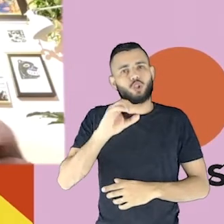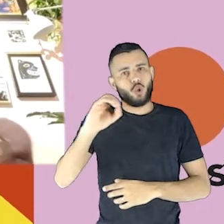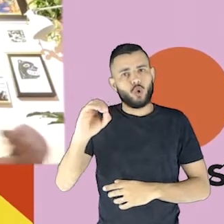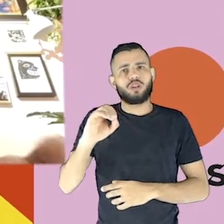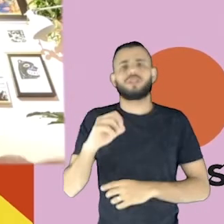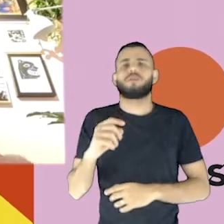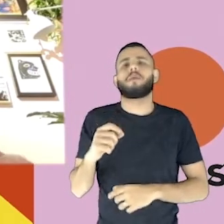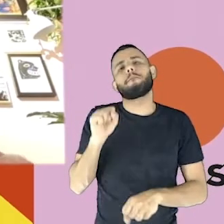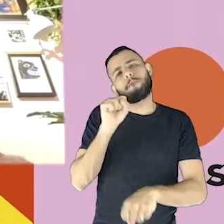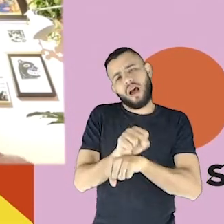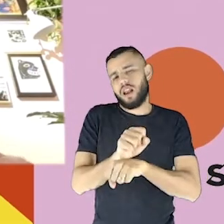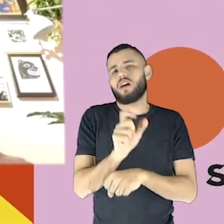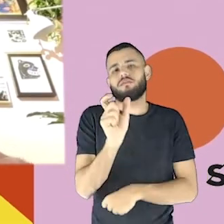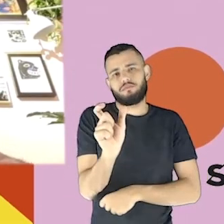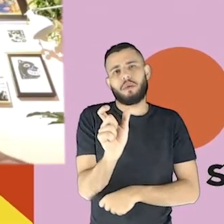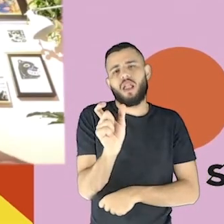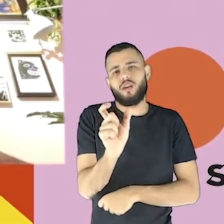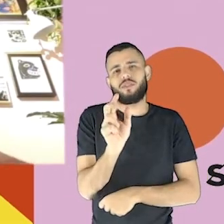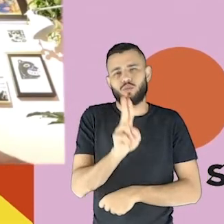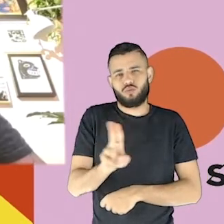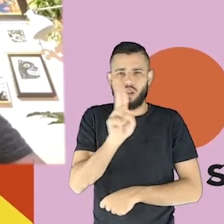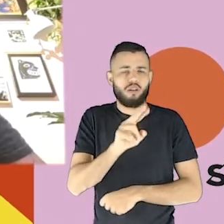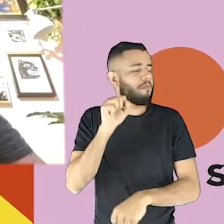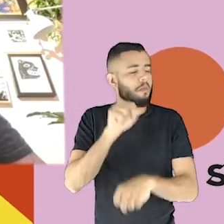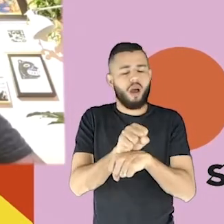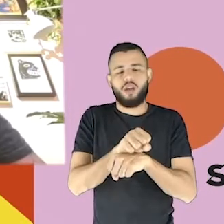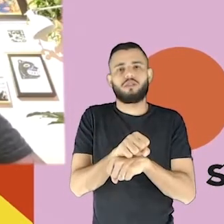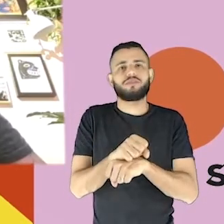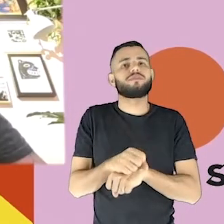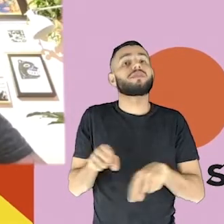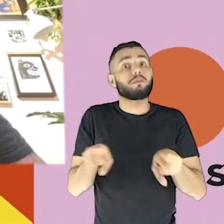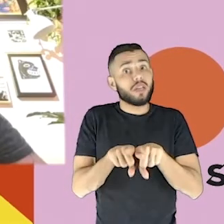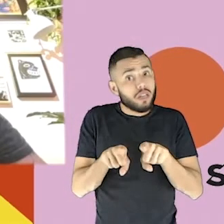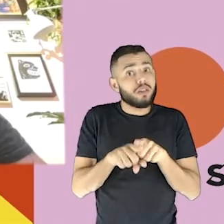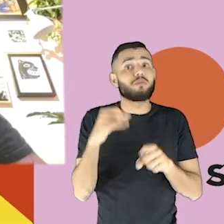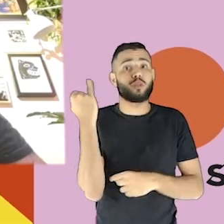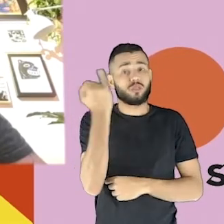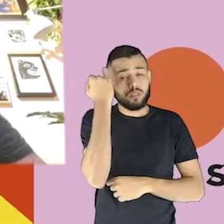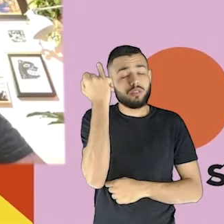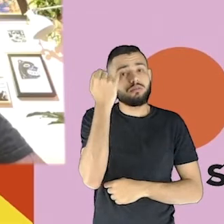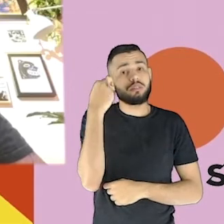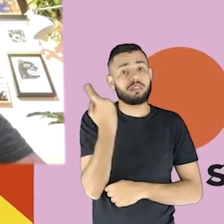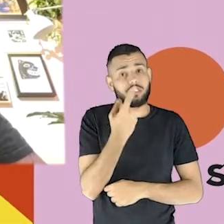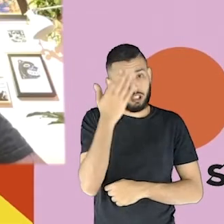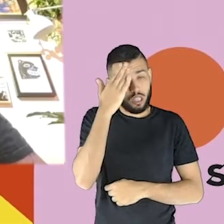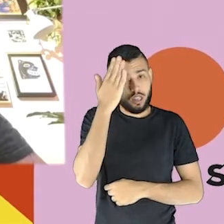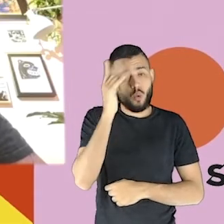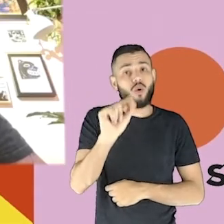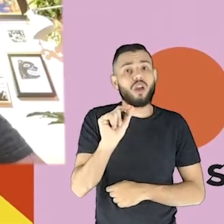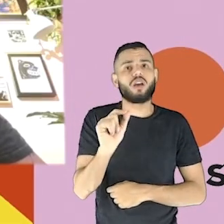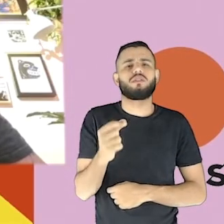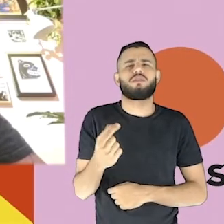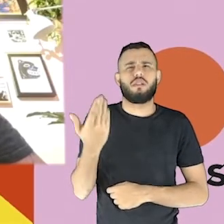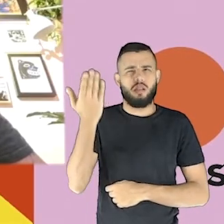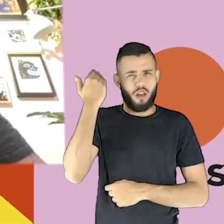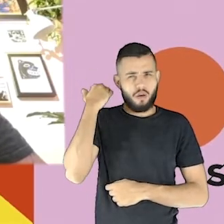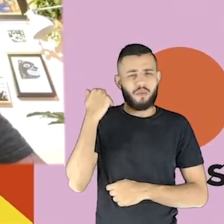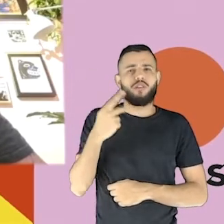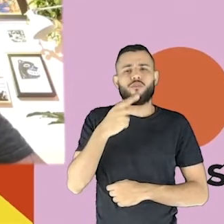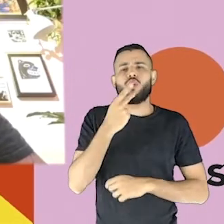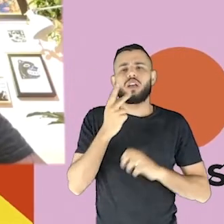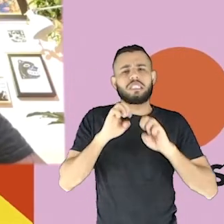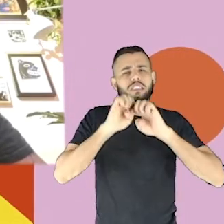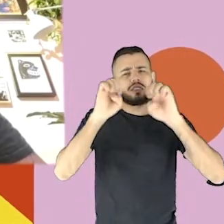Então é um termo, exato, também que a gente tem que parar de usar, o sobrepeso. Bom, é muito importante a gente entender, que foi aquilo que eu falei um pouquinho na minha primeira fala,